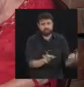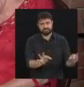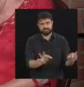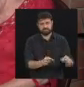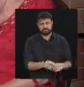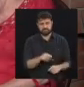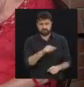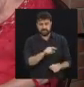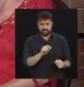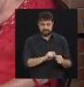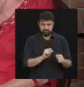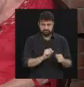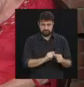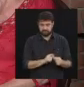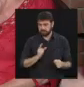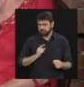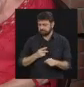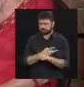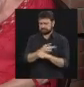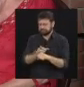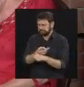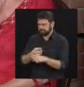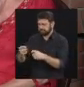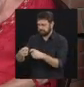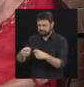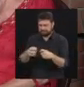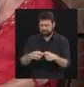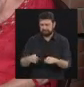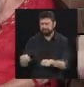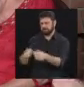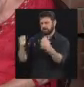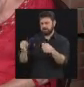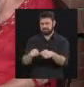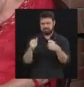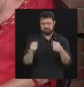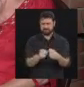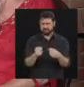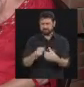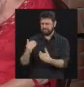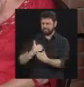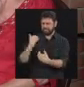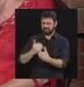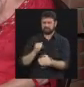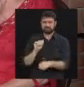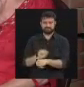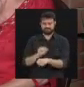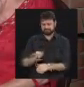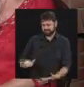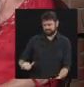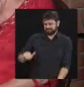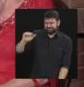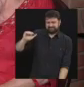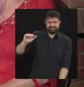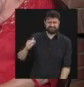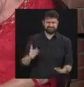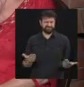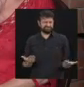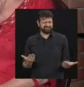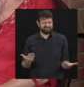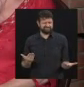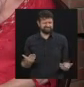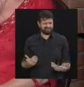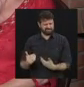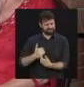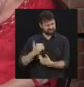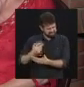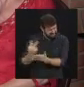ouvimos besteira de um monte de médicos, né? De tipo, espera crescer para ver o que vai dar, coisas assim. Esse